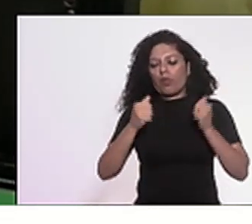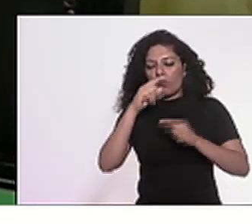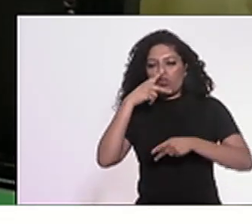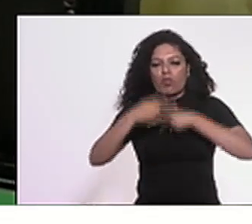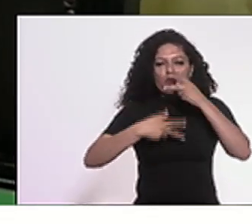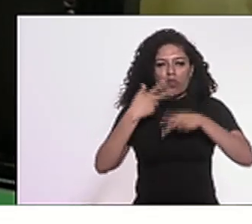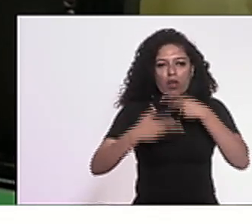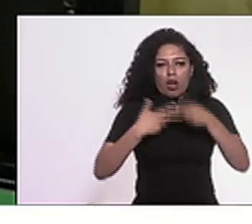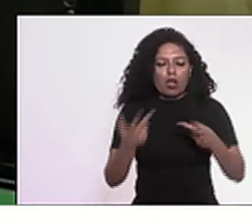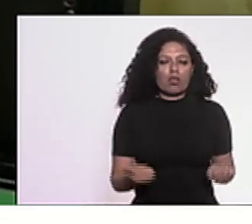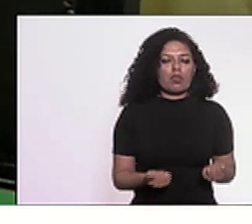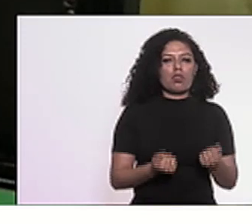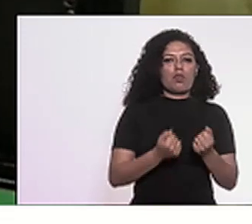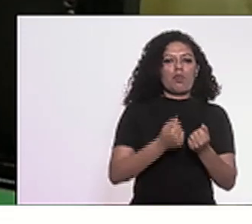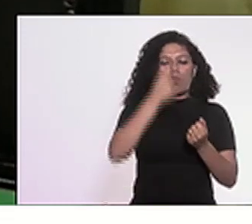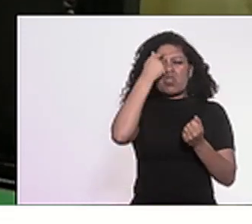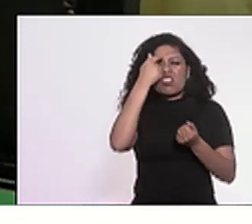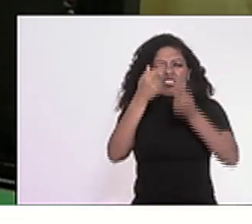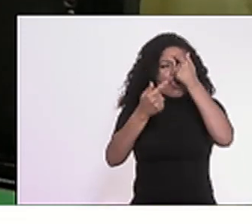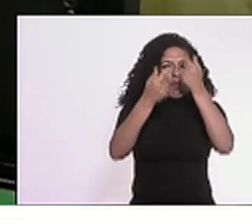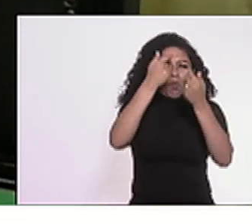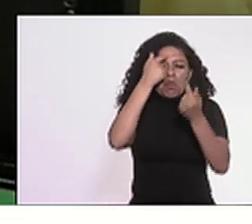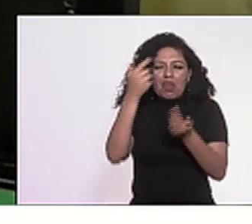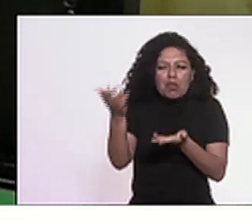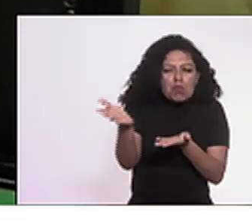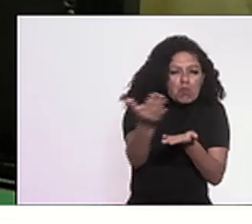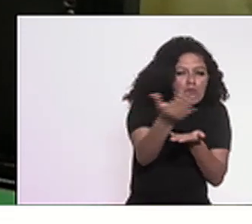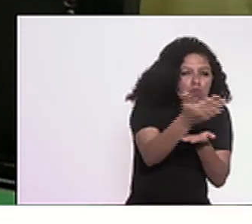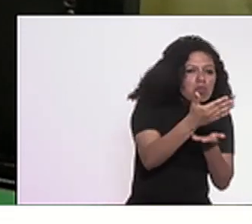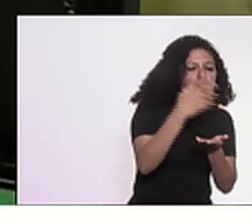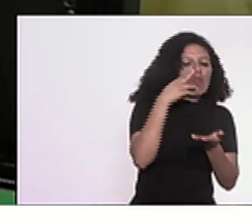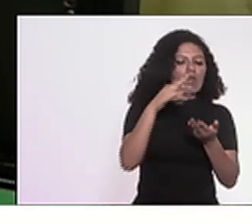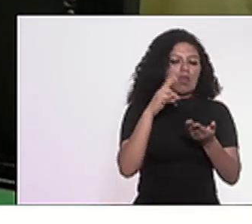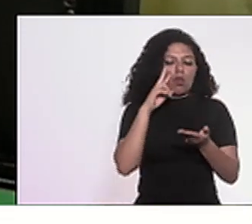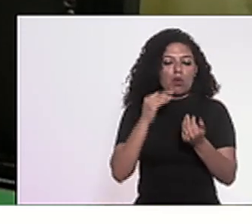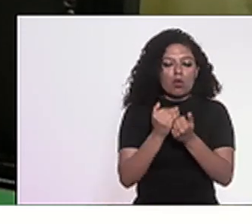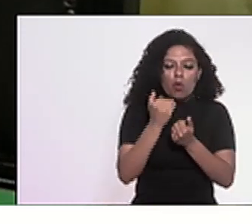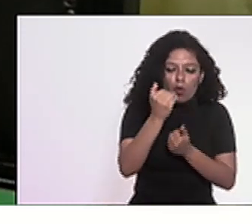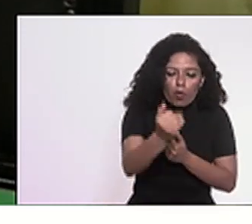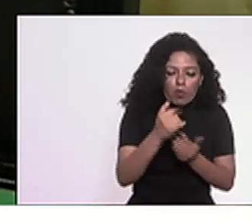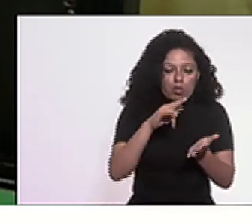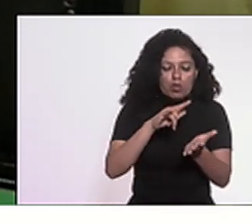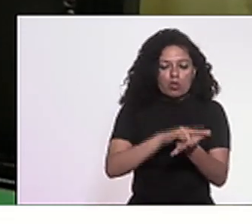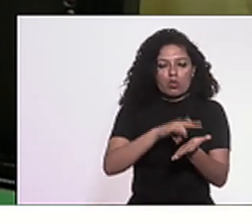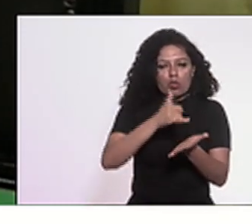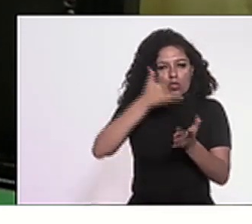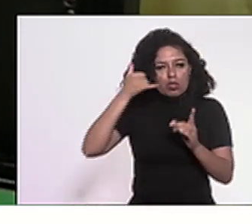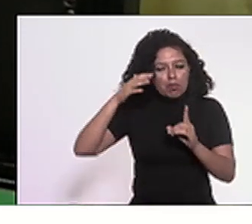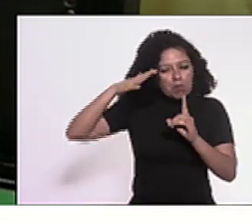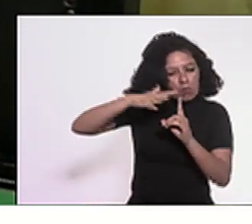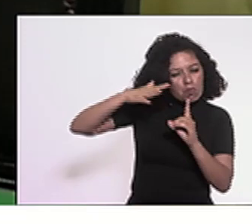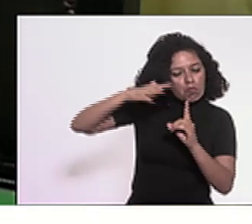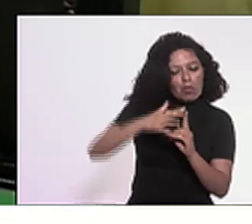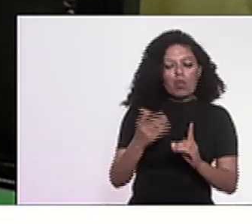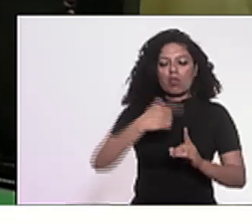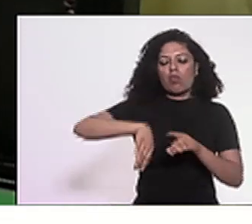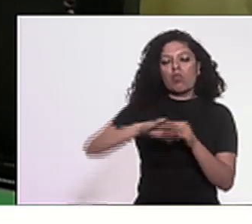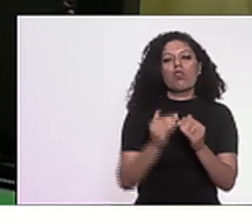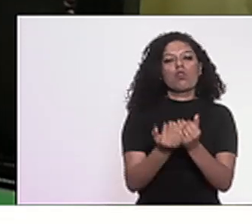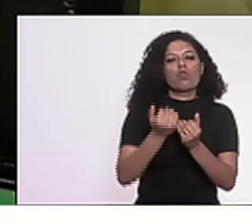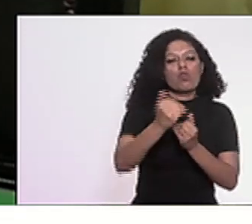indicações, colher ideias para que a gente possa, a partir da criação desse Disque Assédio, a gente